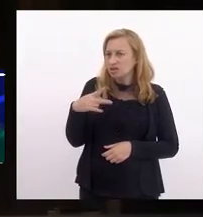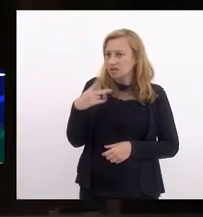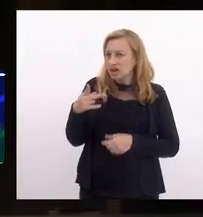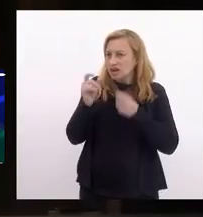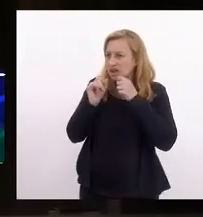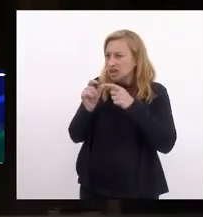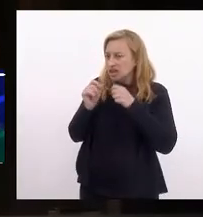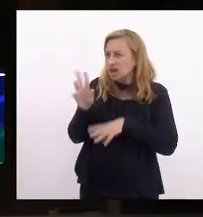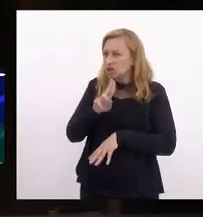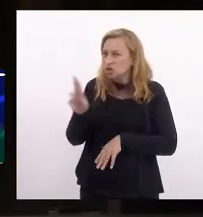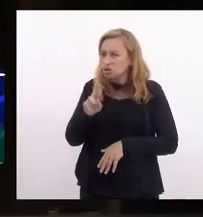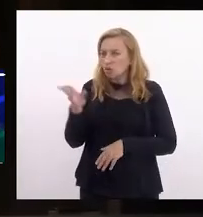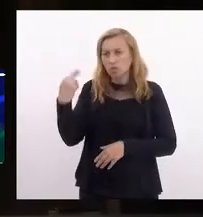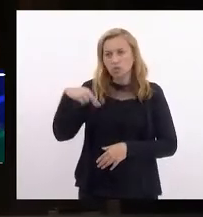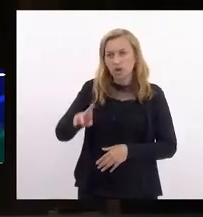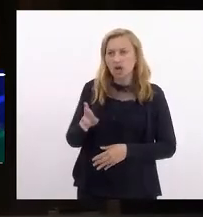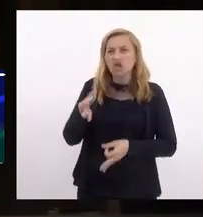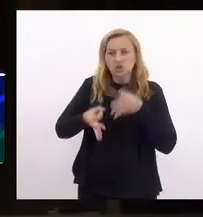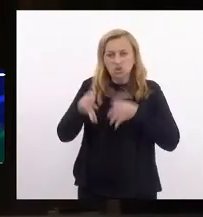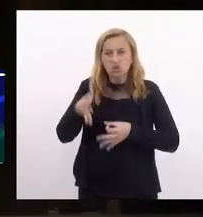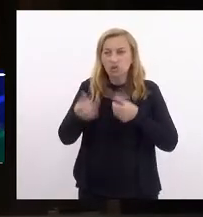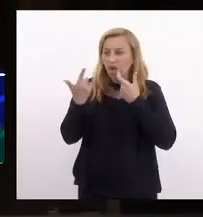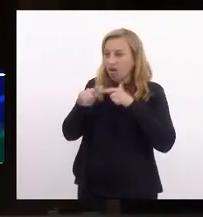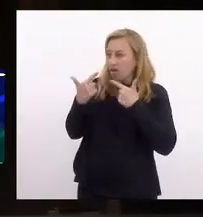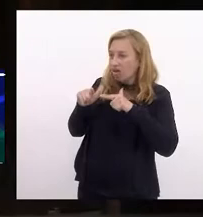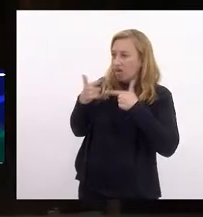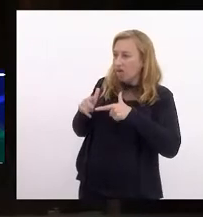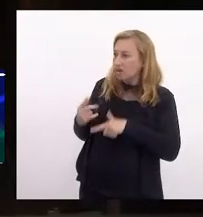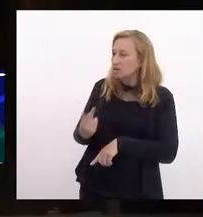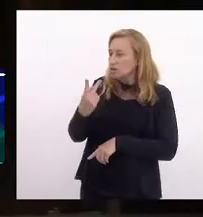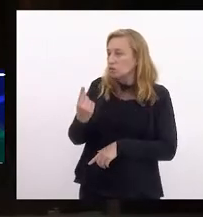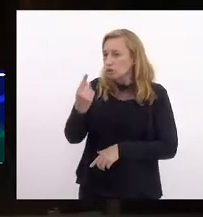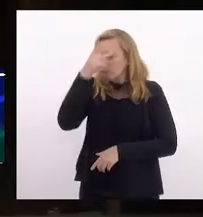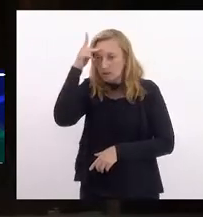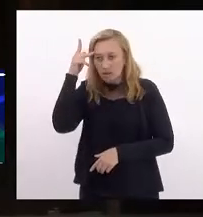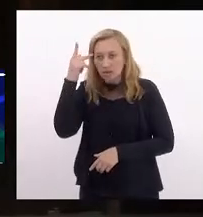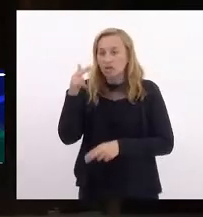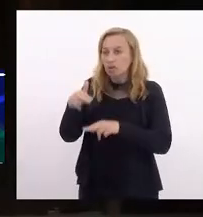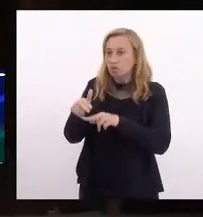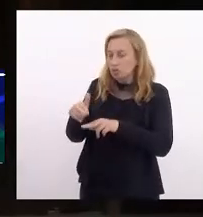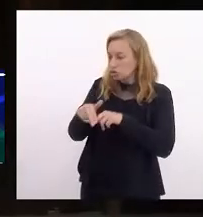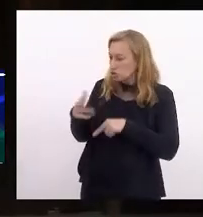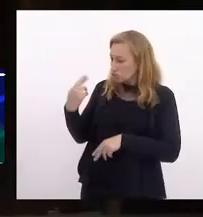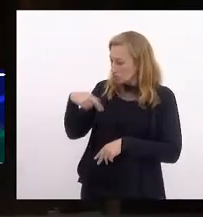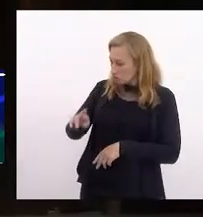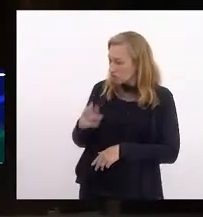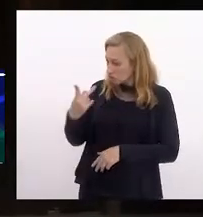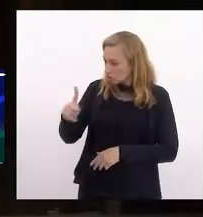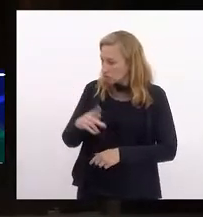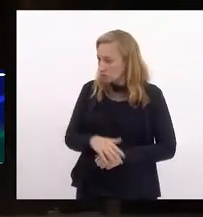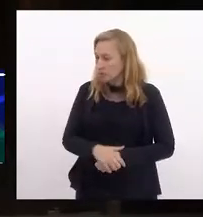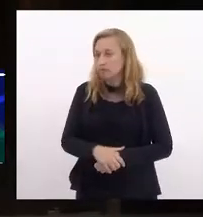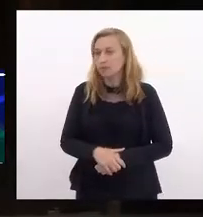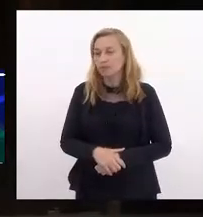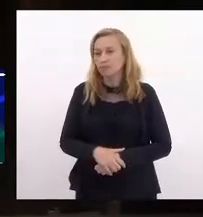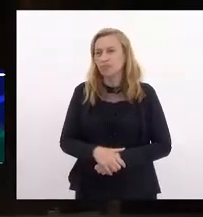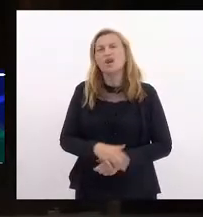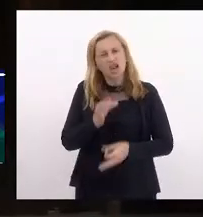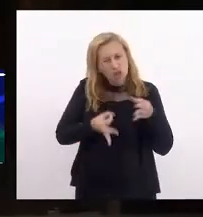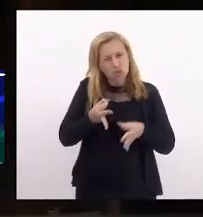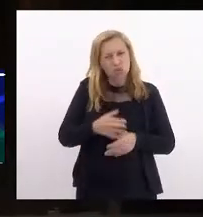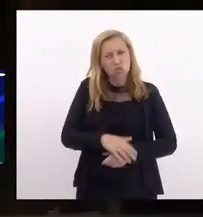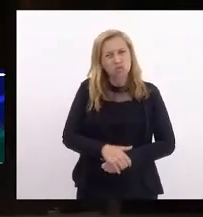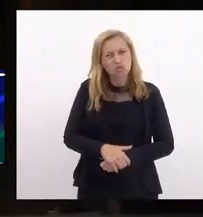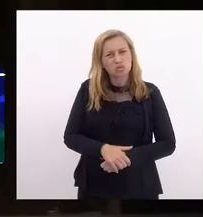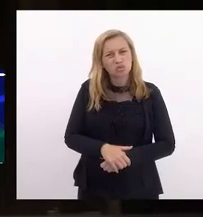religião é justo zombar de alguém por causa de sua religião e é